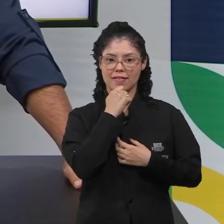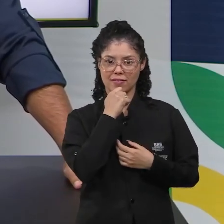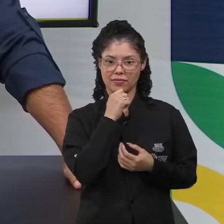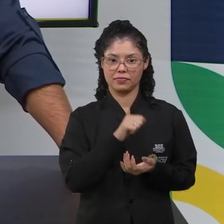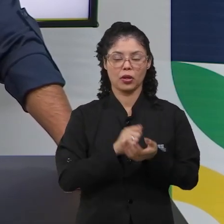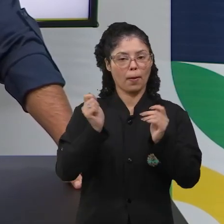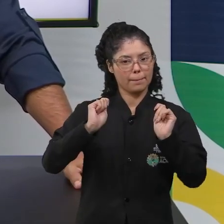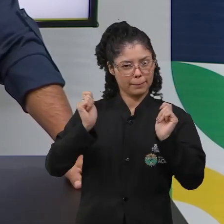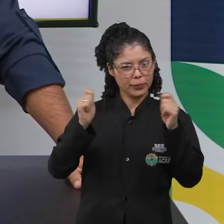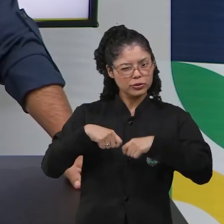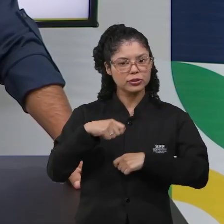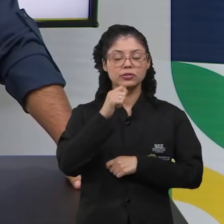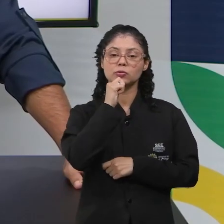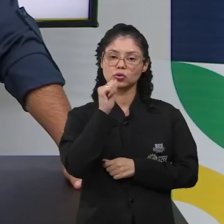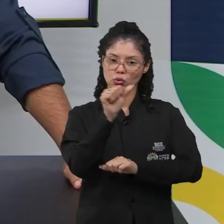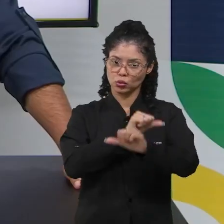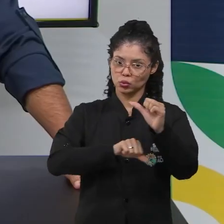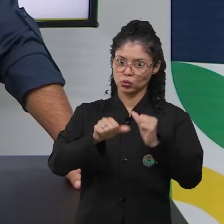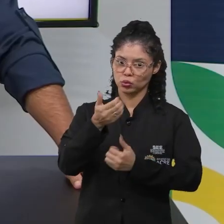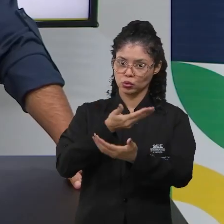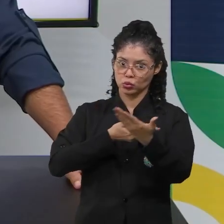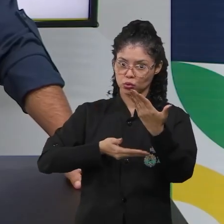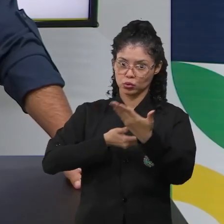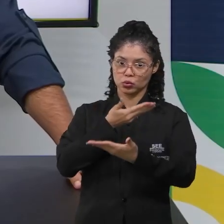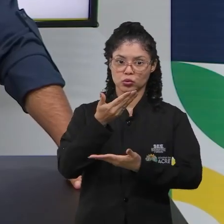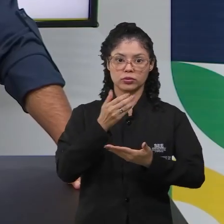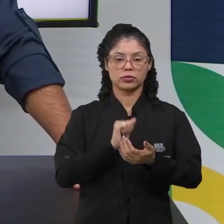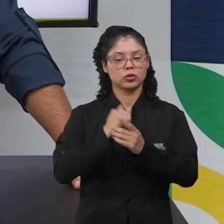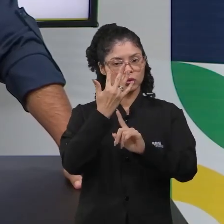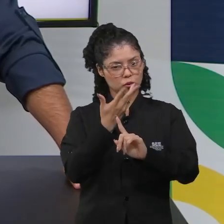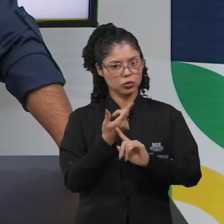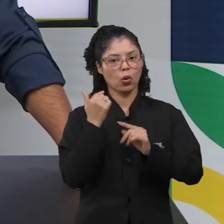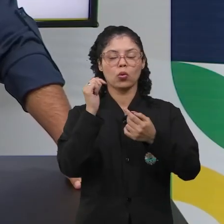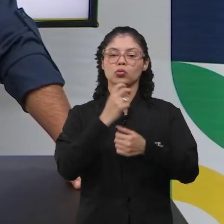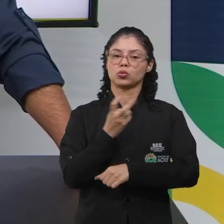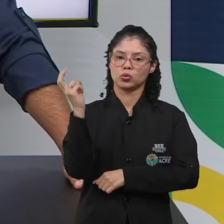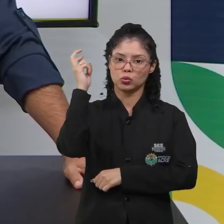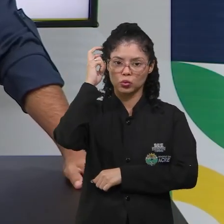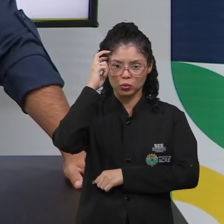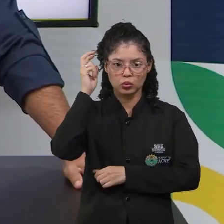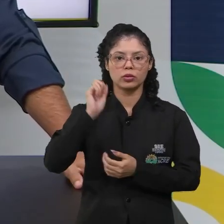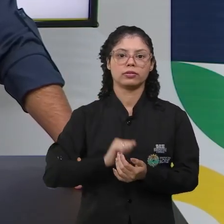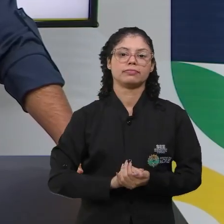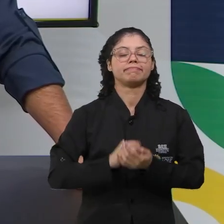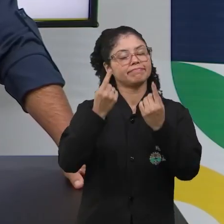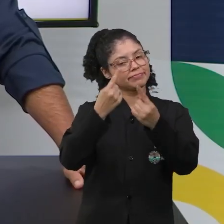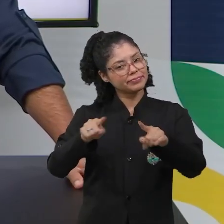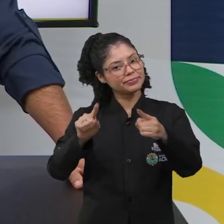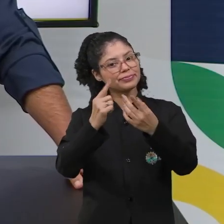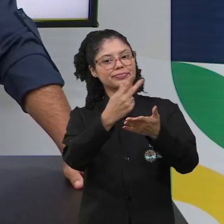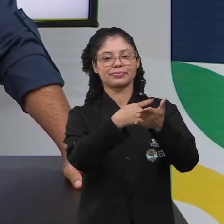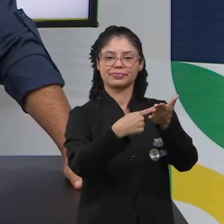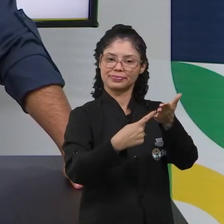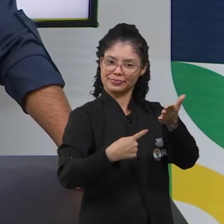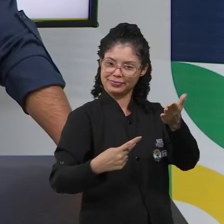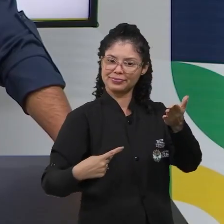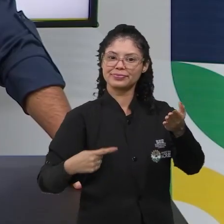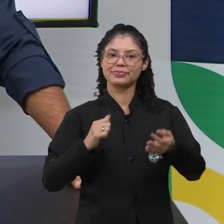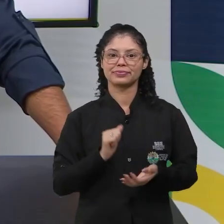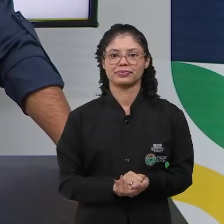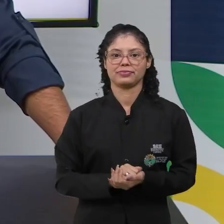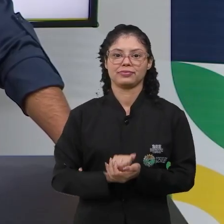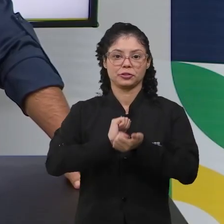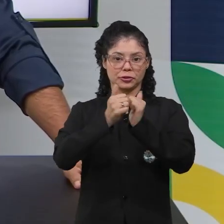uma oportunidade de troca acerca de arte, cultura, ali no caso, a música, a poesia,